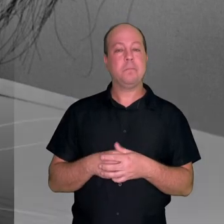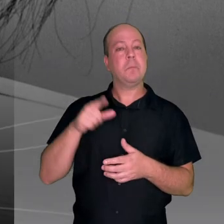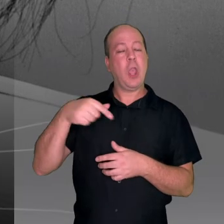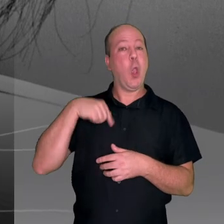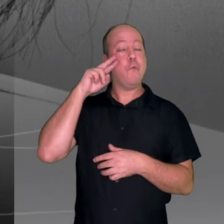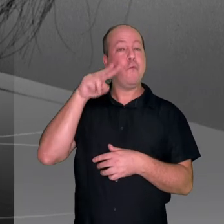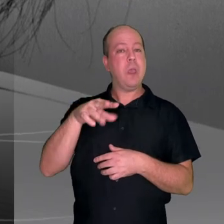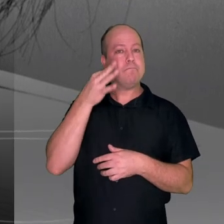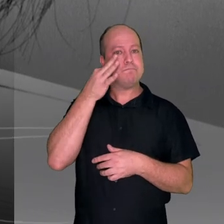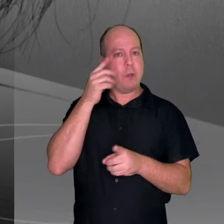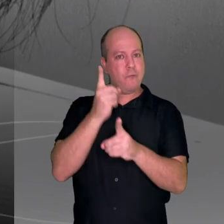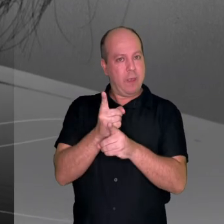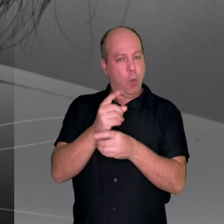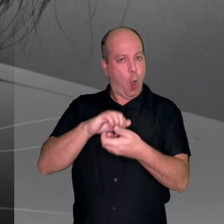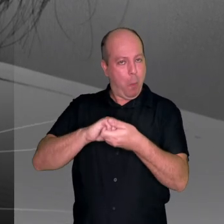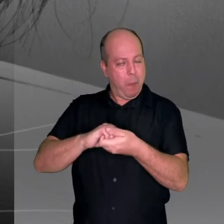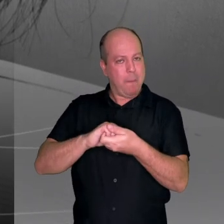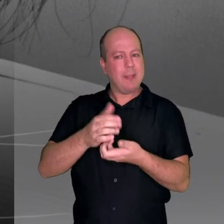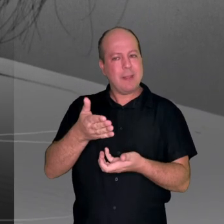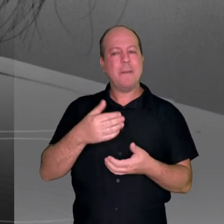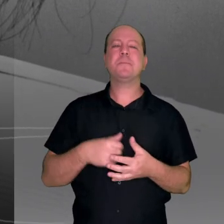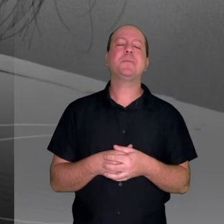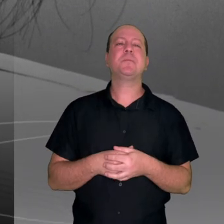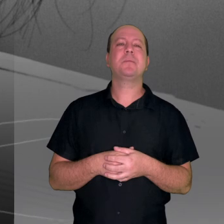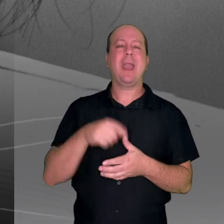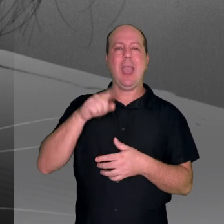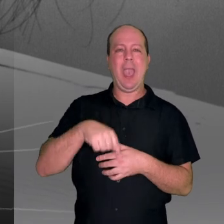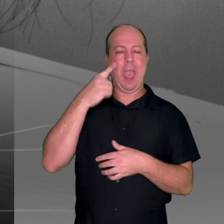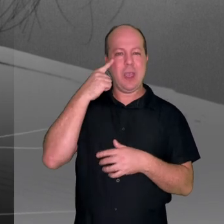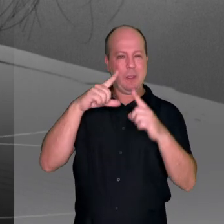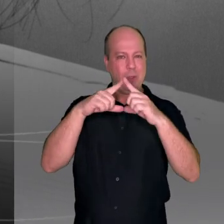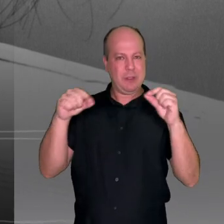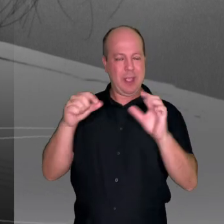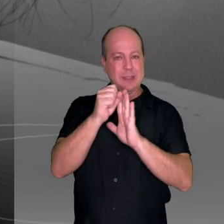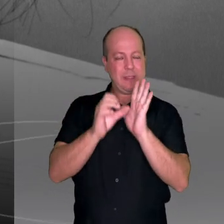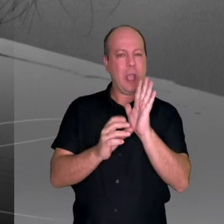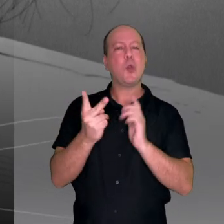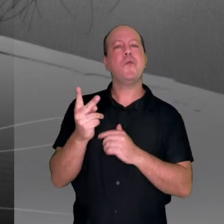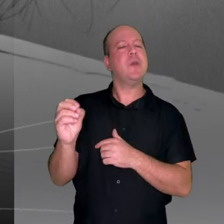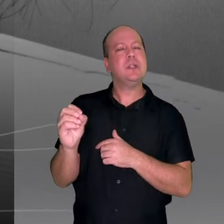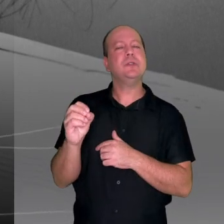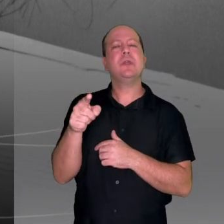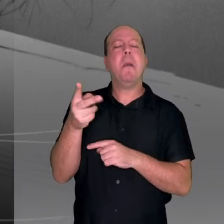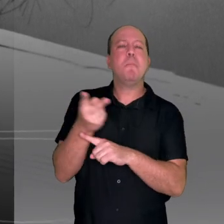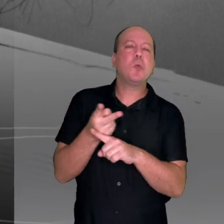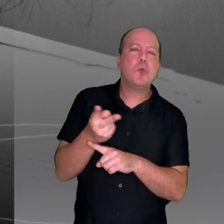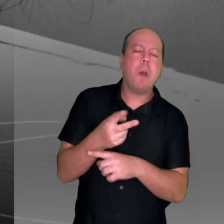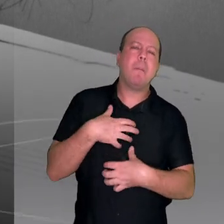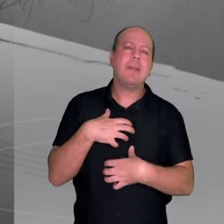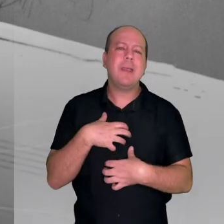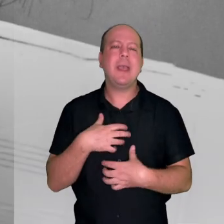tive a oportunidade de vê-lo ao vivo, assim, cumprimentá-lo. Enfim, é o grande compositor japonês do século XX. Ele procurou